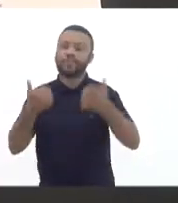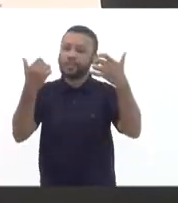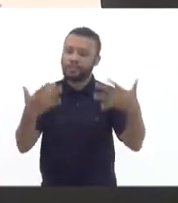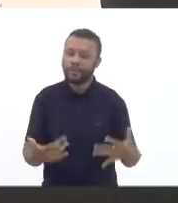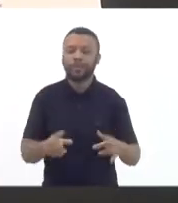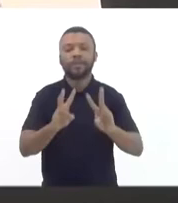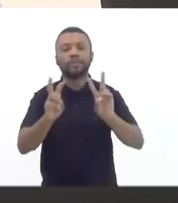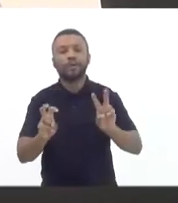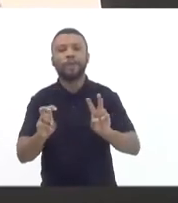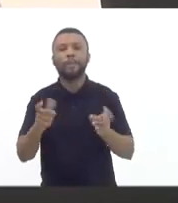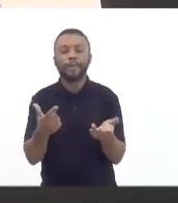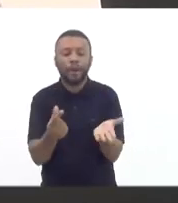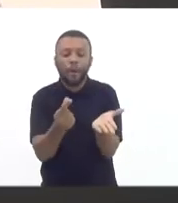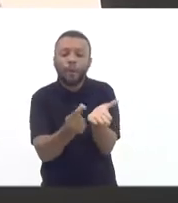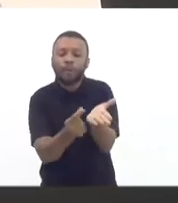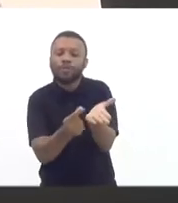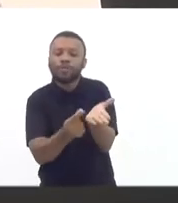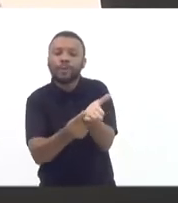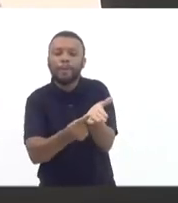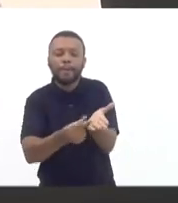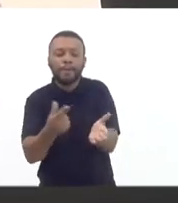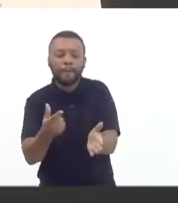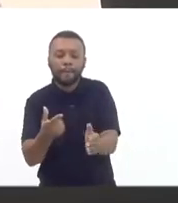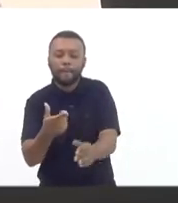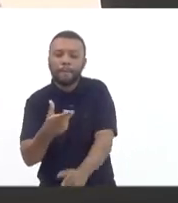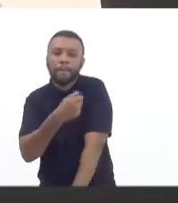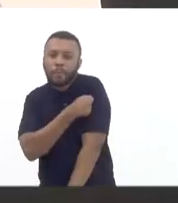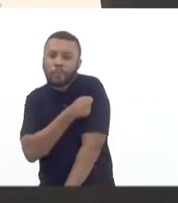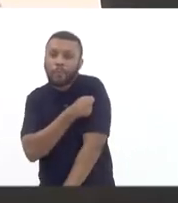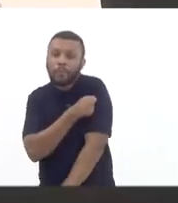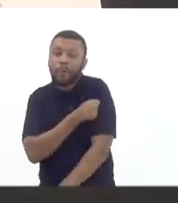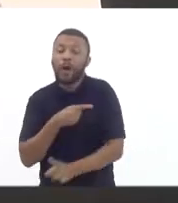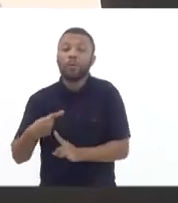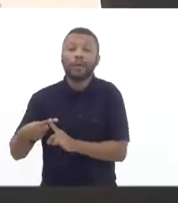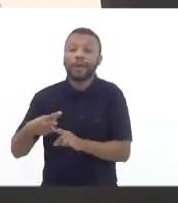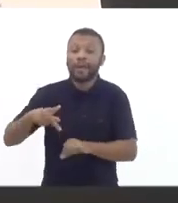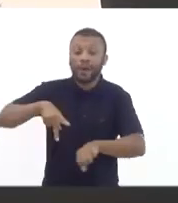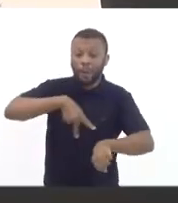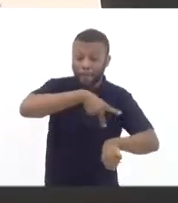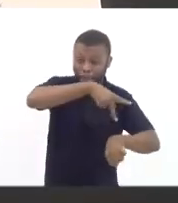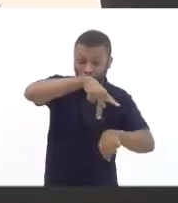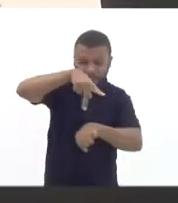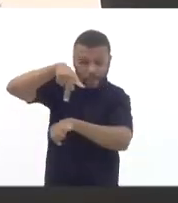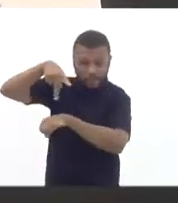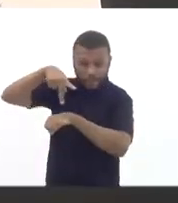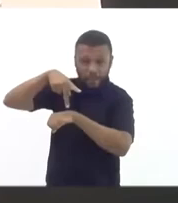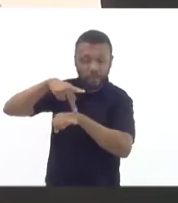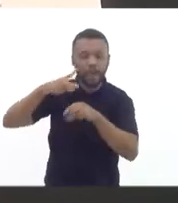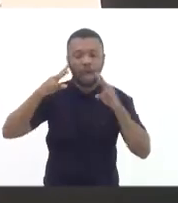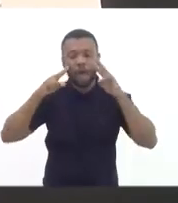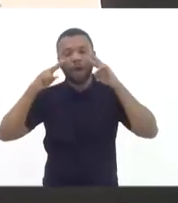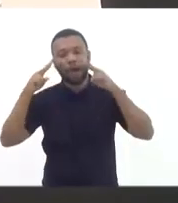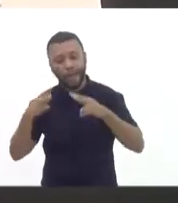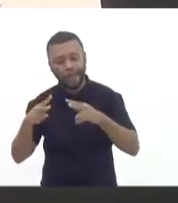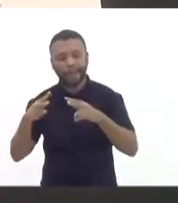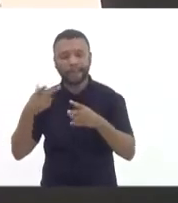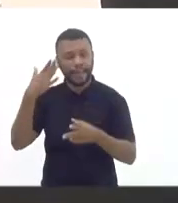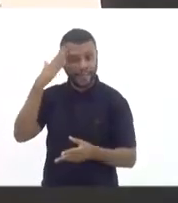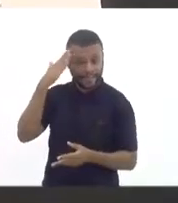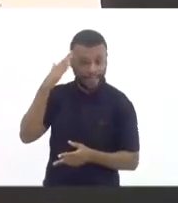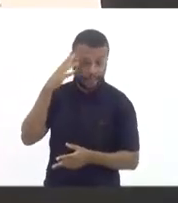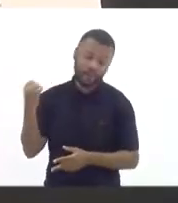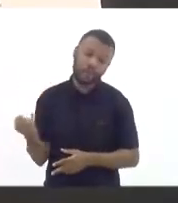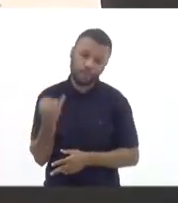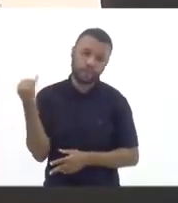nos outros países... todo mundo sabe e reconhece que a microchipagem é essencial para o controle